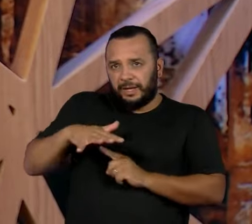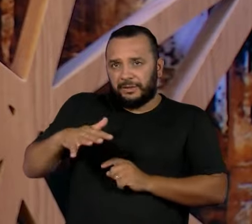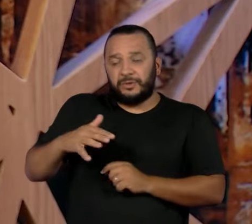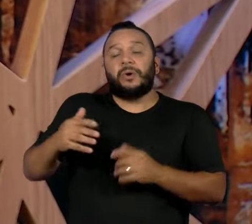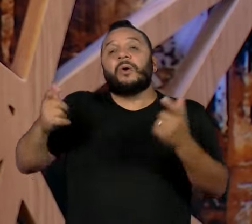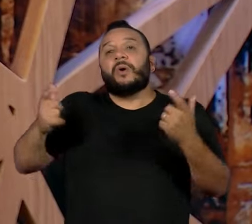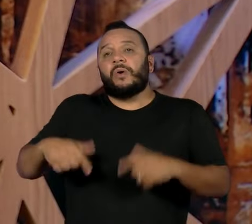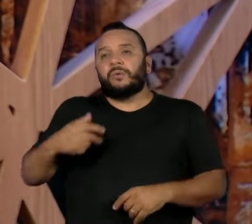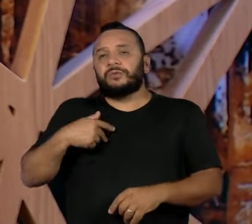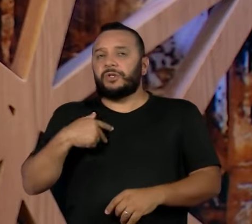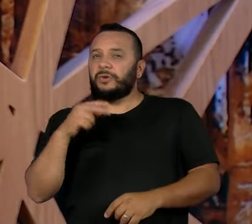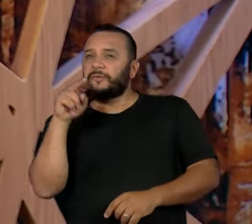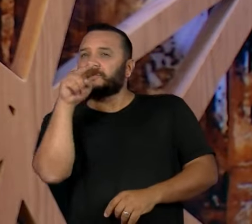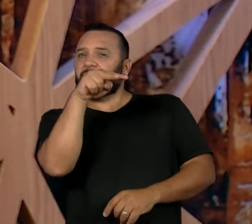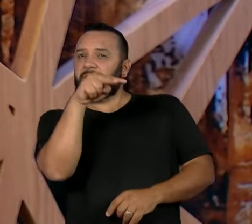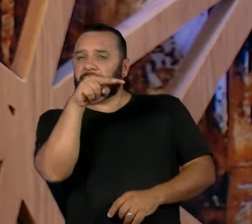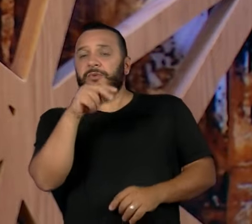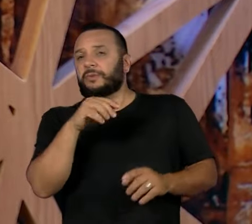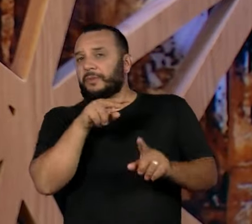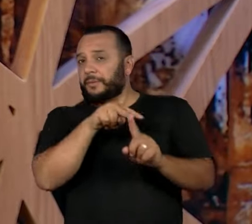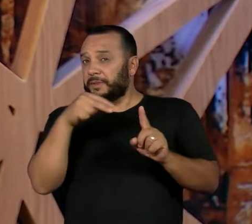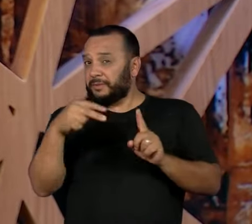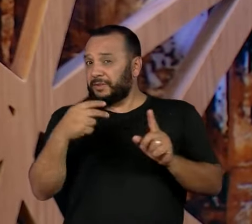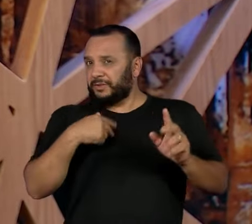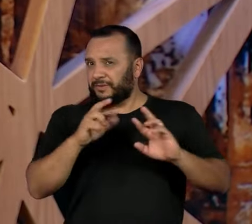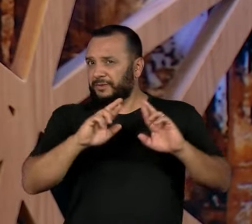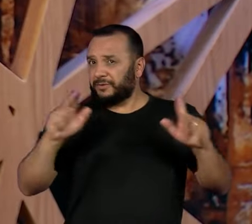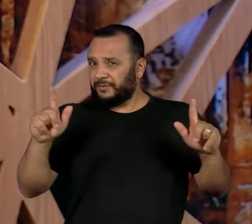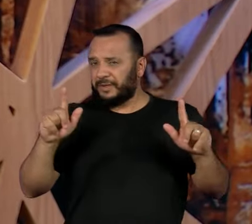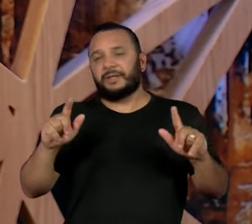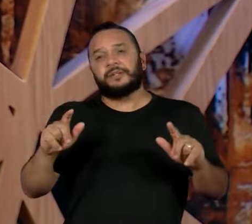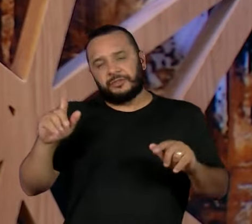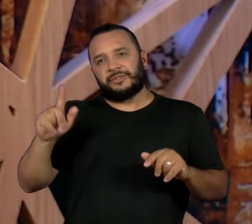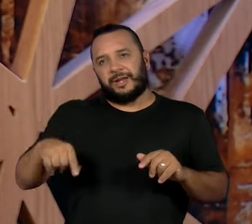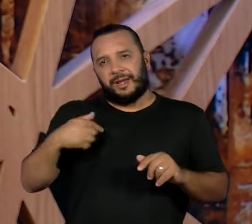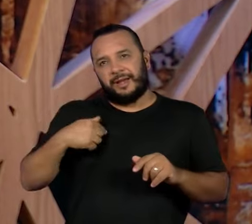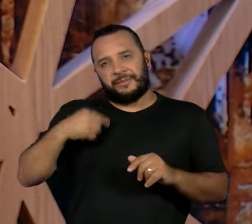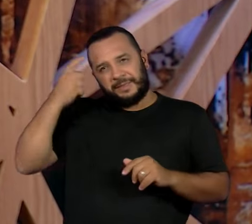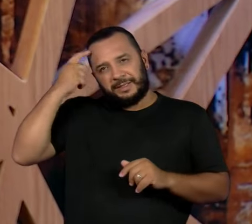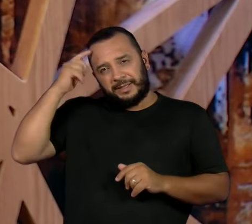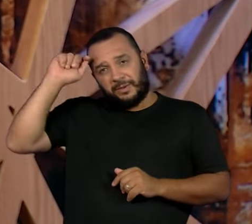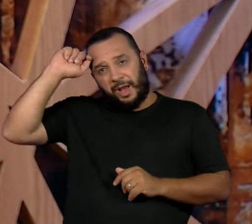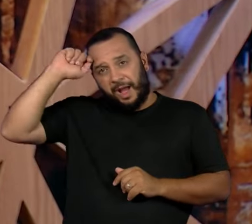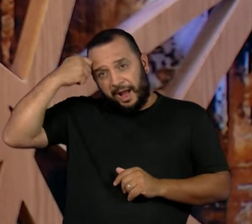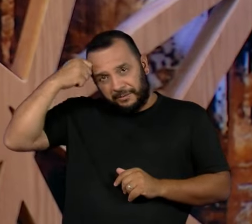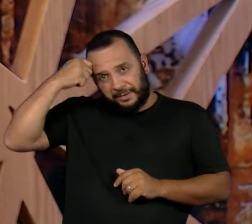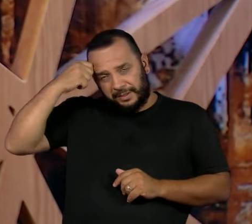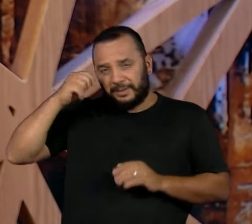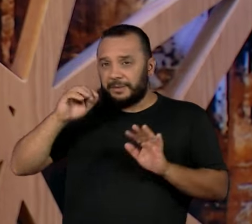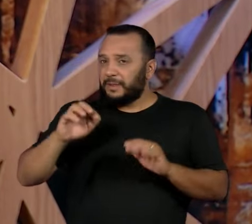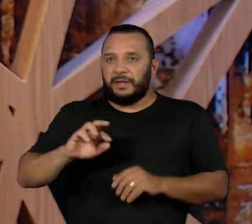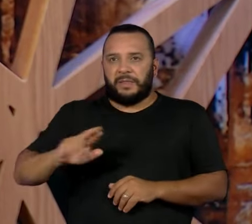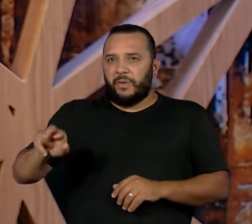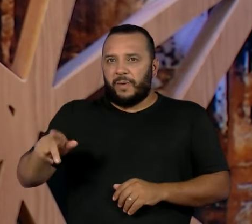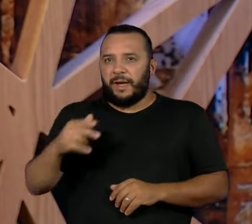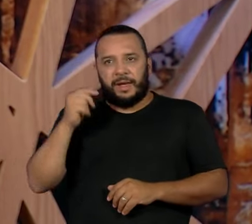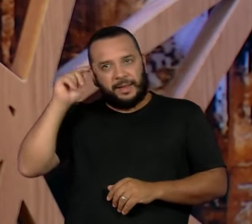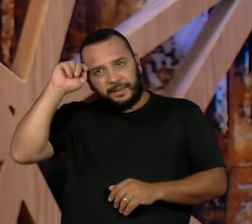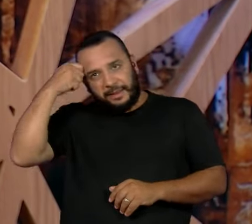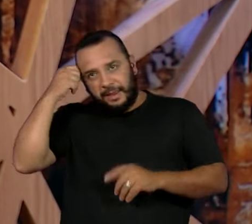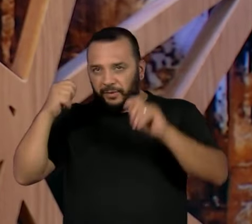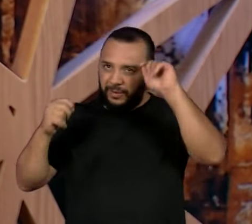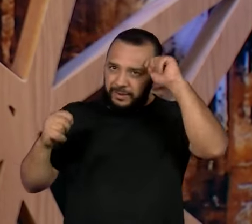a partir de uma ótica não ocidental, colocando África no centro. Então, o relacionamento entre duas pessoas pretas não é necessariamente um